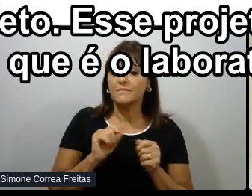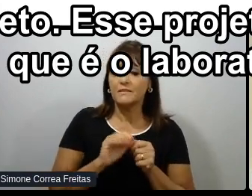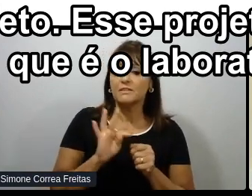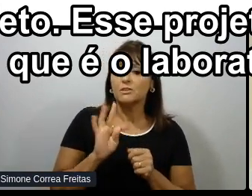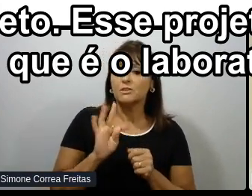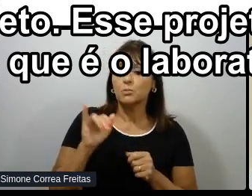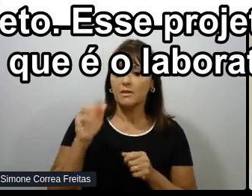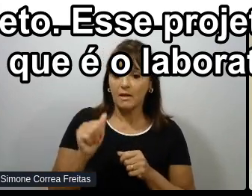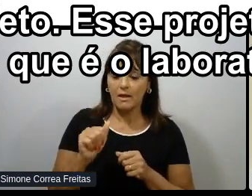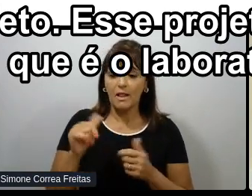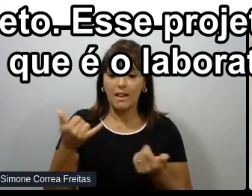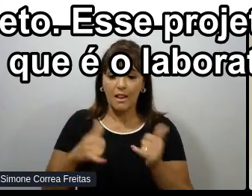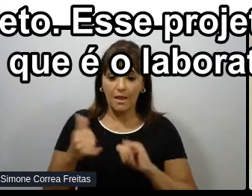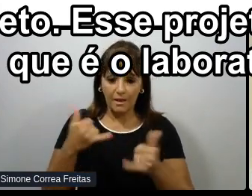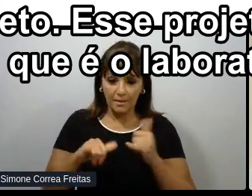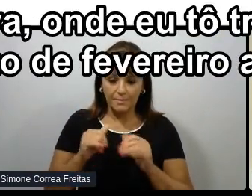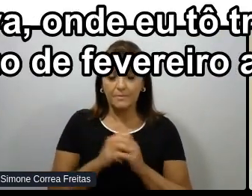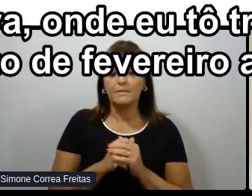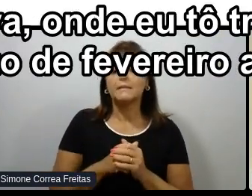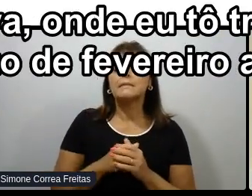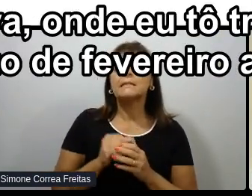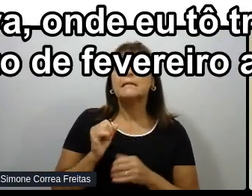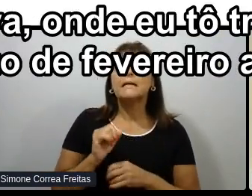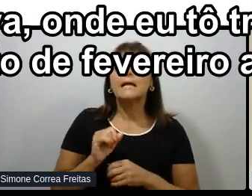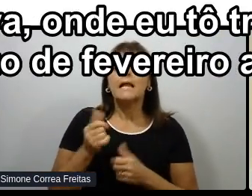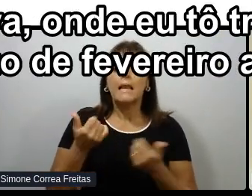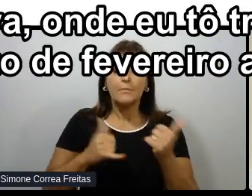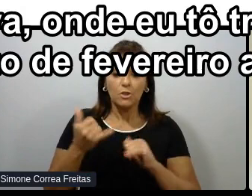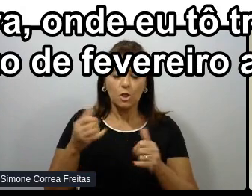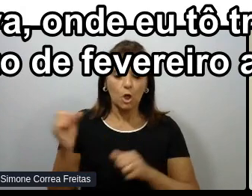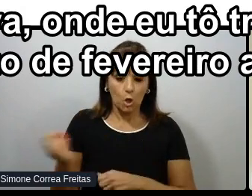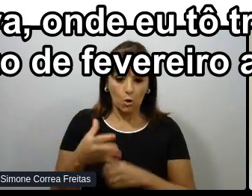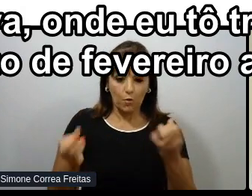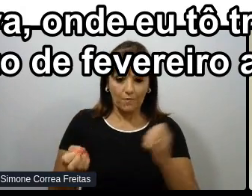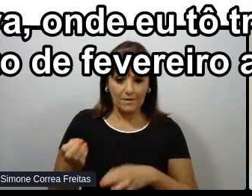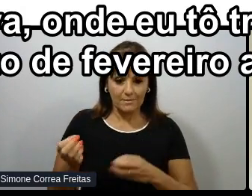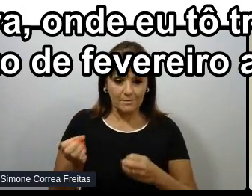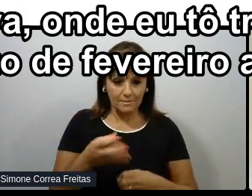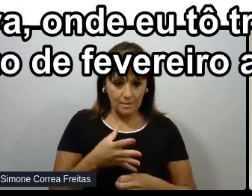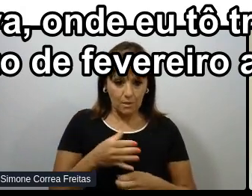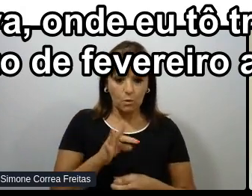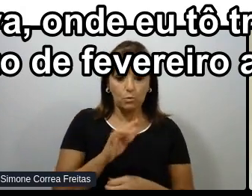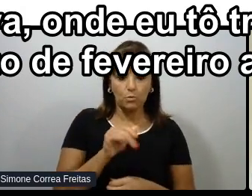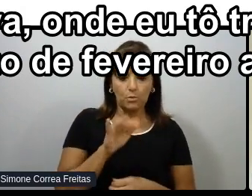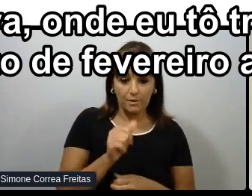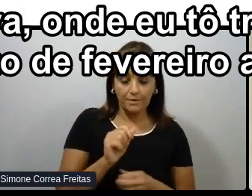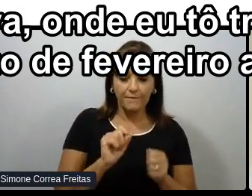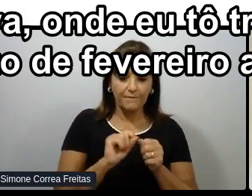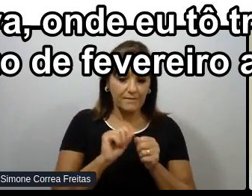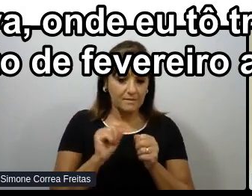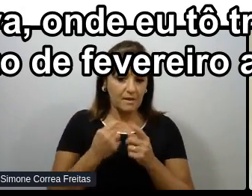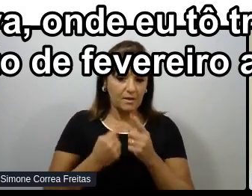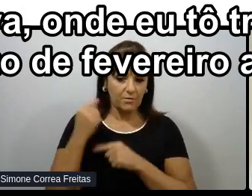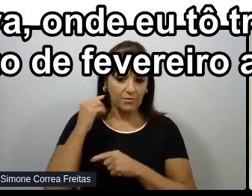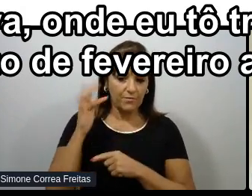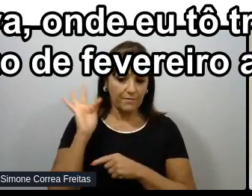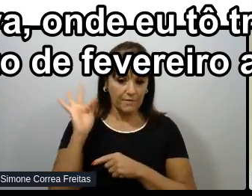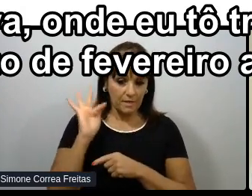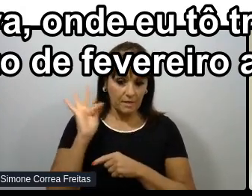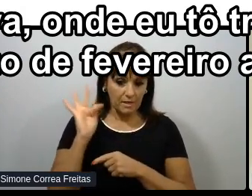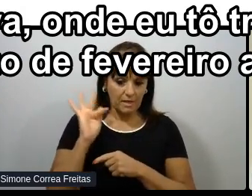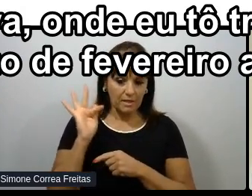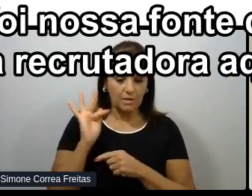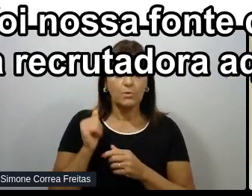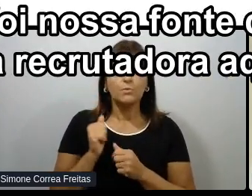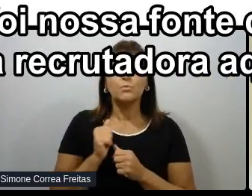ela tem mais de 60 anos. E ela é um ponto fora da curva, ela é super antenada, ela tem um computador dela, ela usa